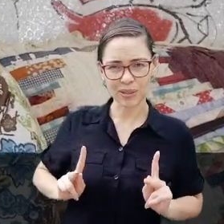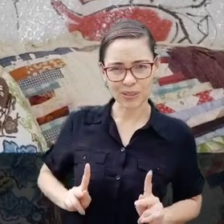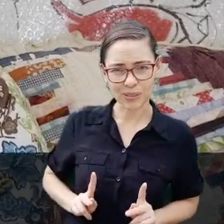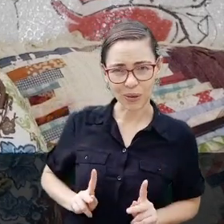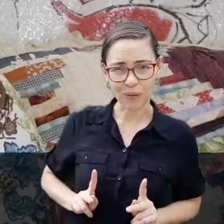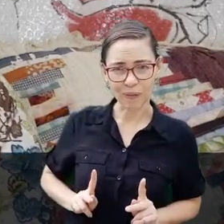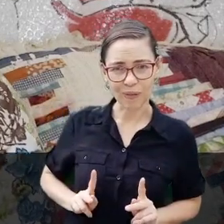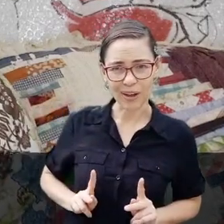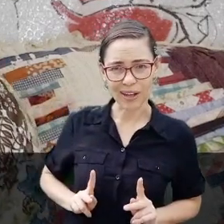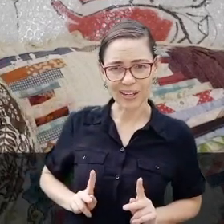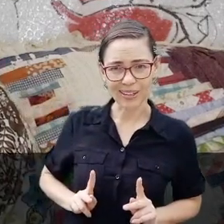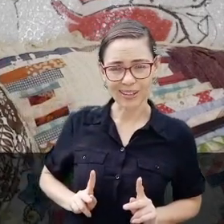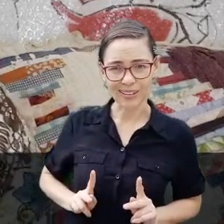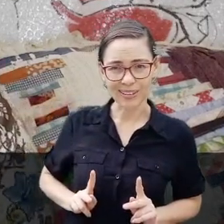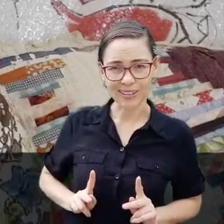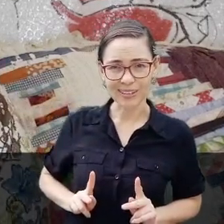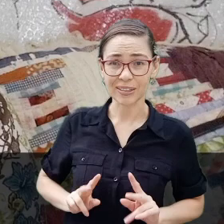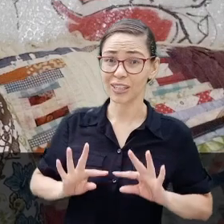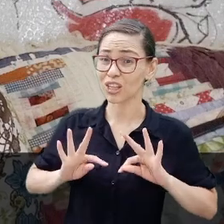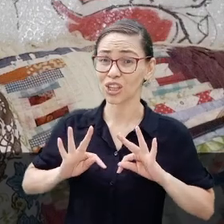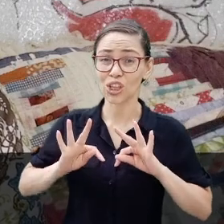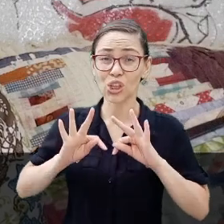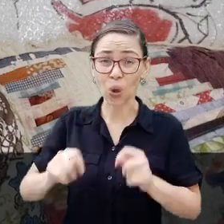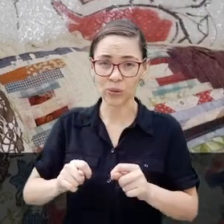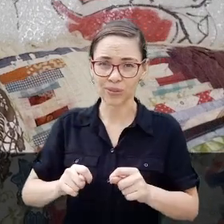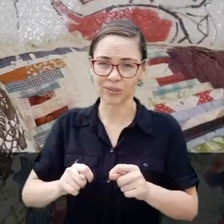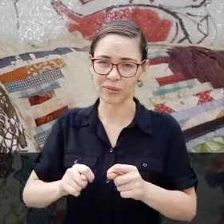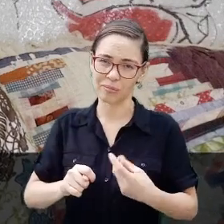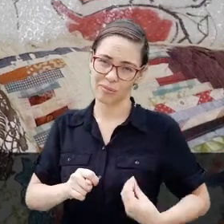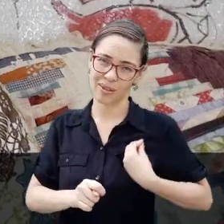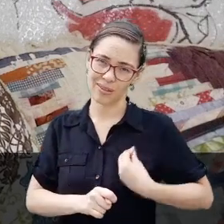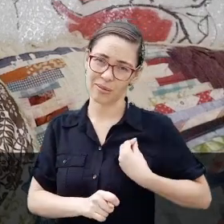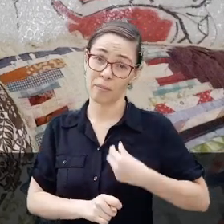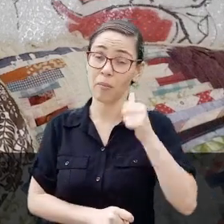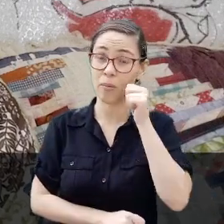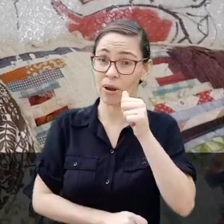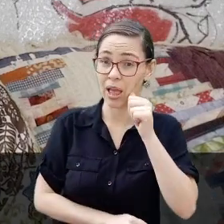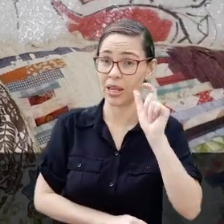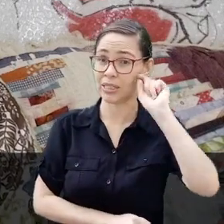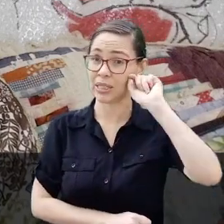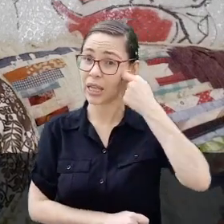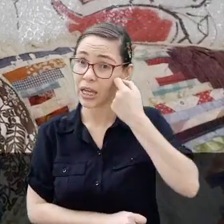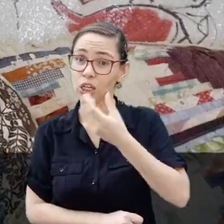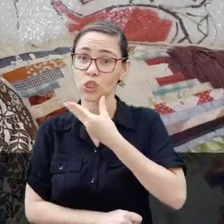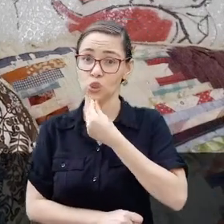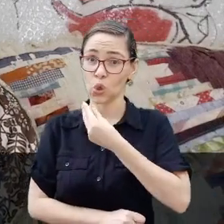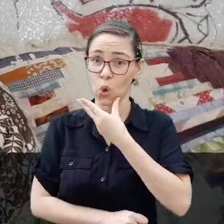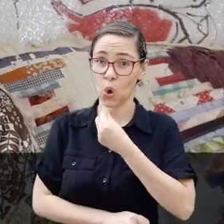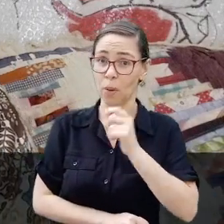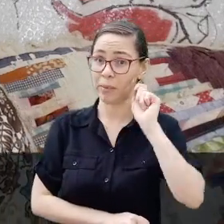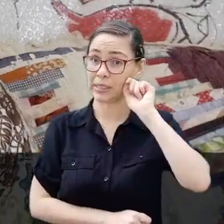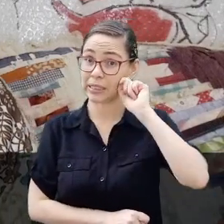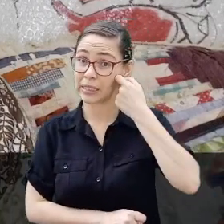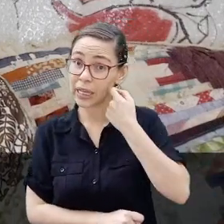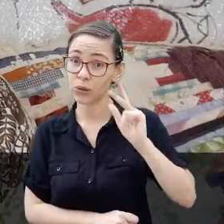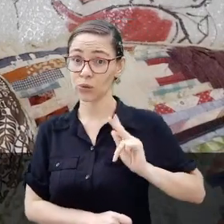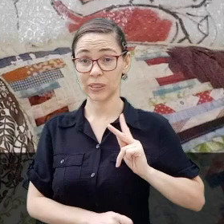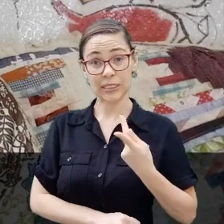humanos e a interseccionalidade. Nós, enquanto mulheres negras, homens